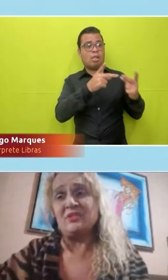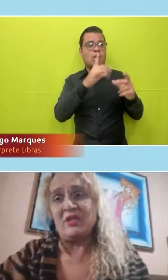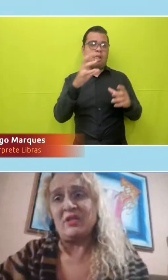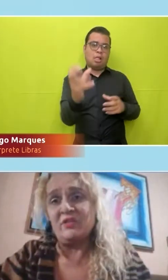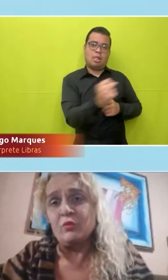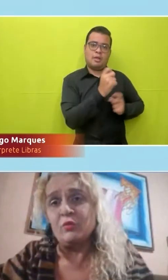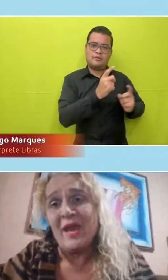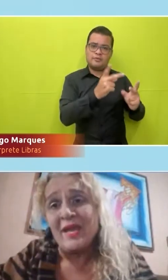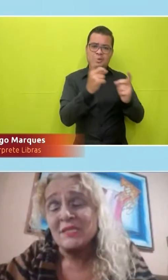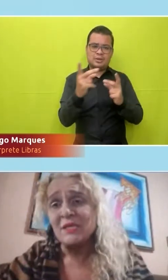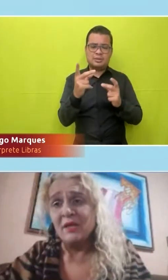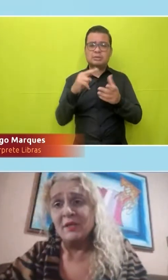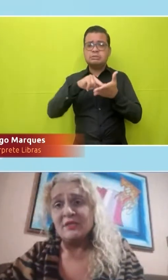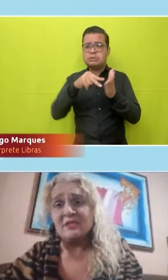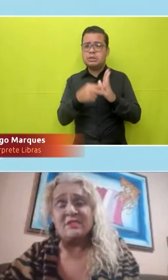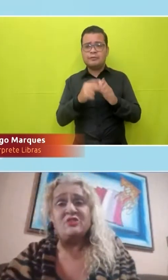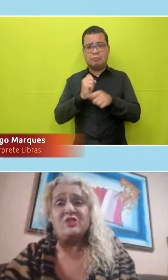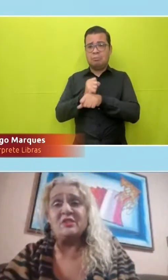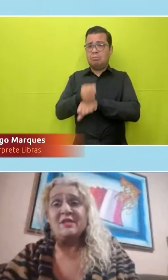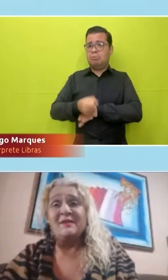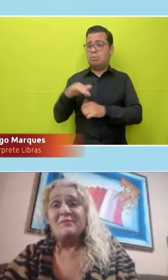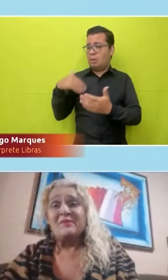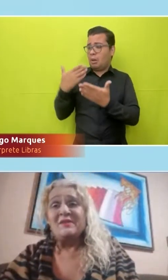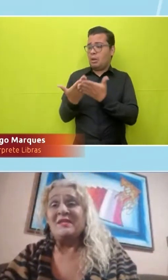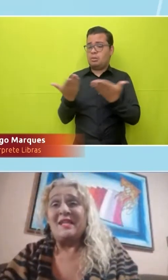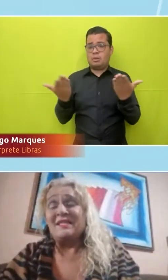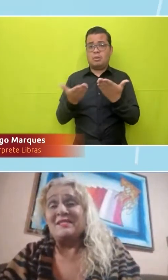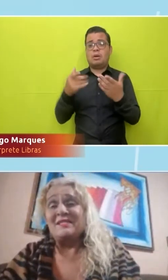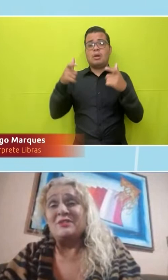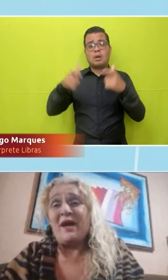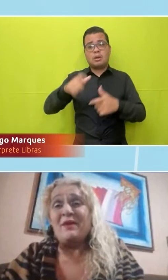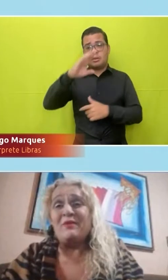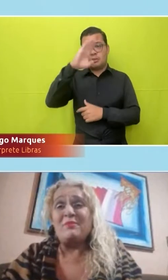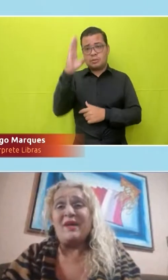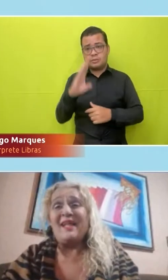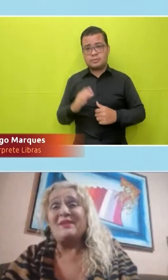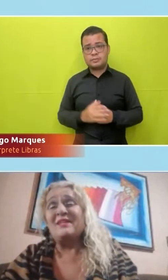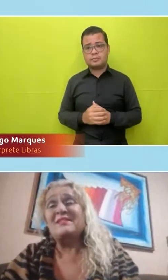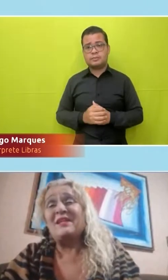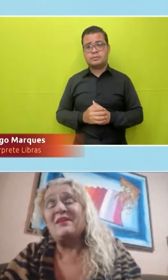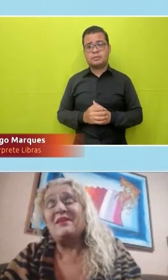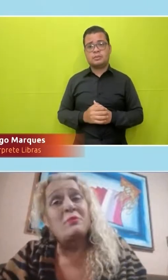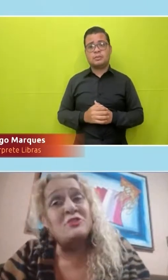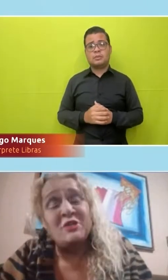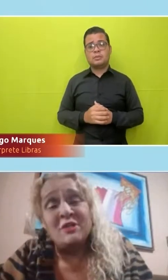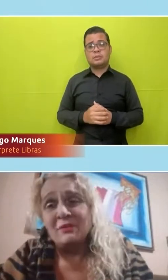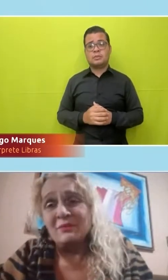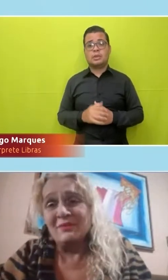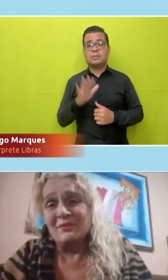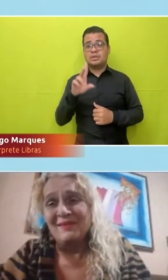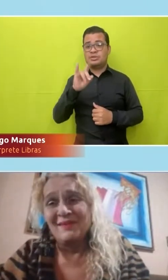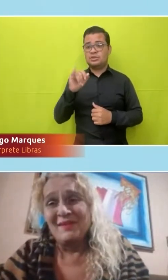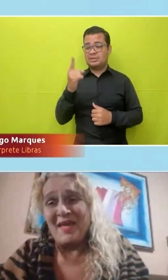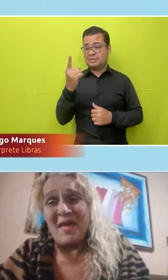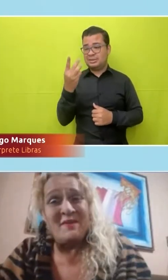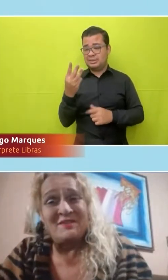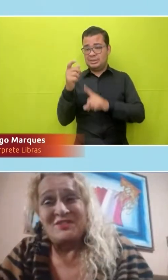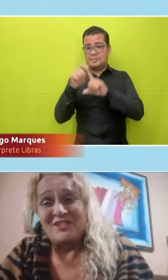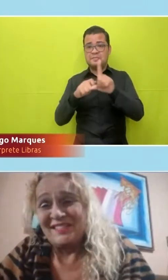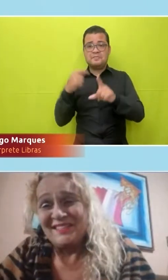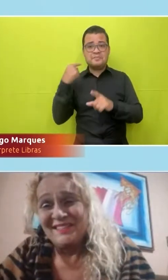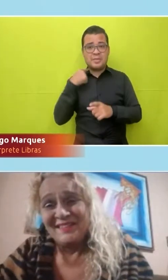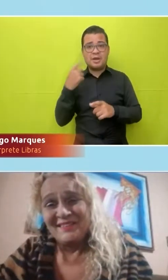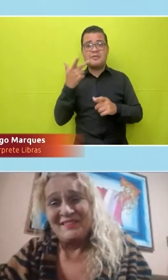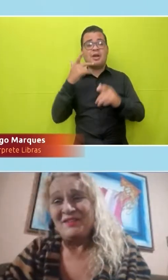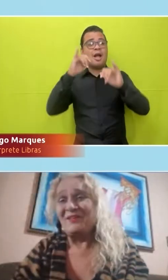da escravidão num país que se diz, em 13 de maio, libertado da escravidão. Mentira. É